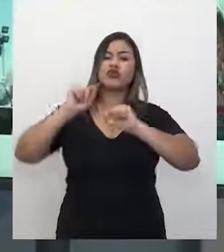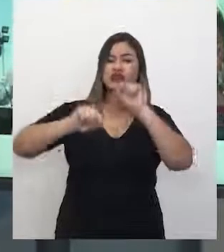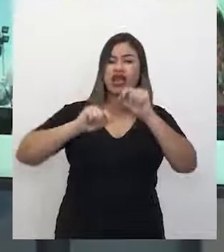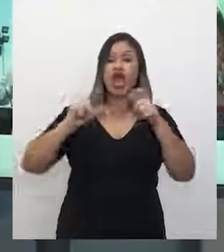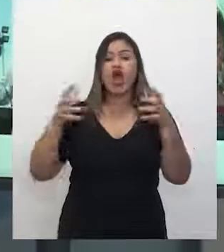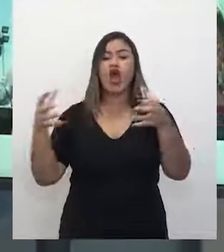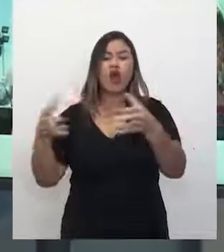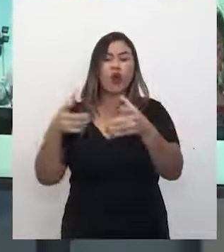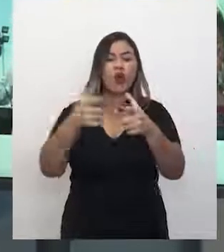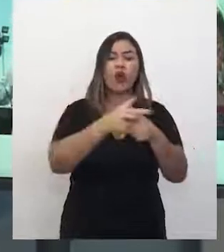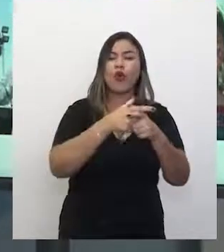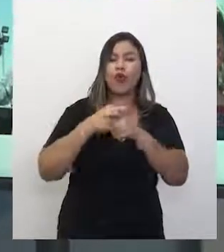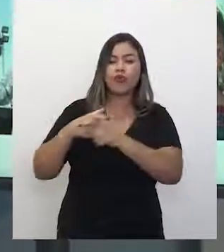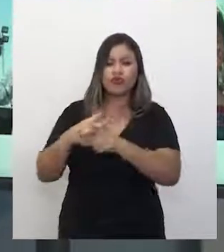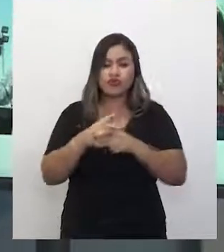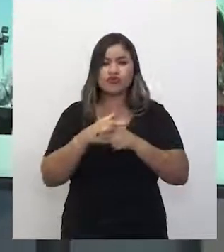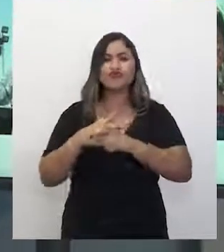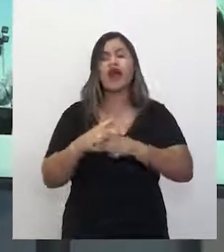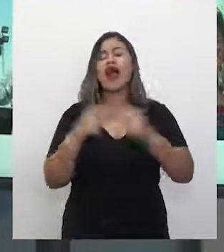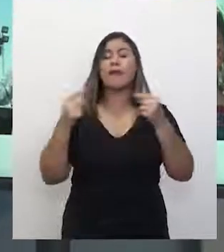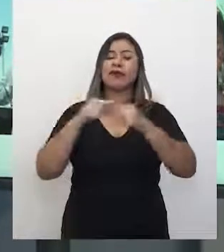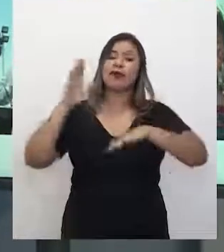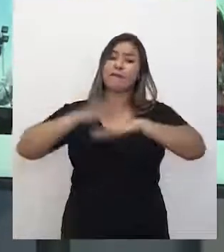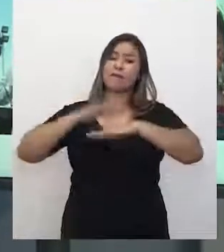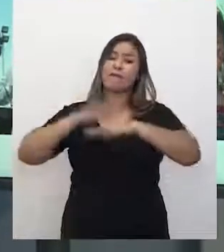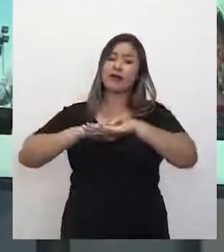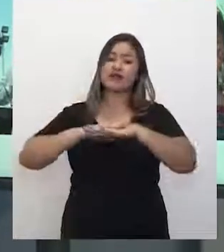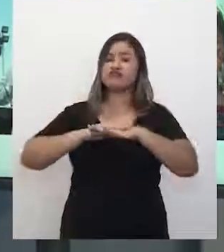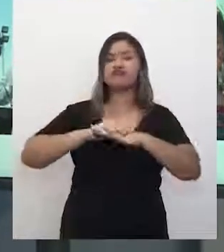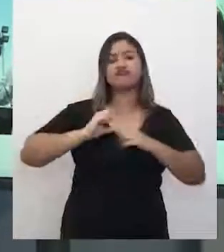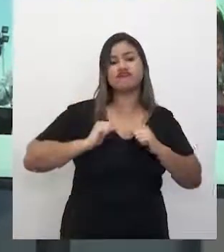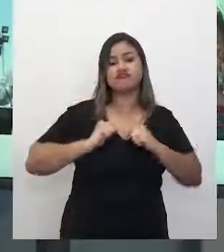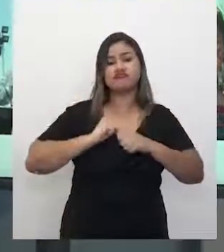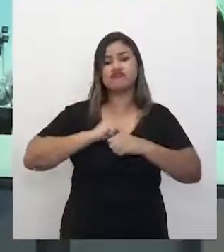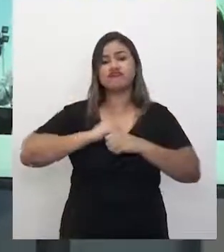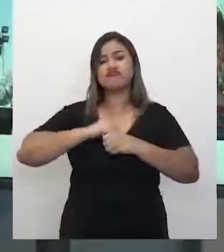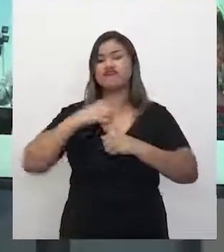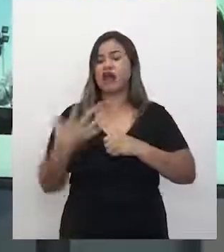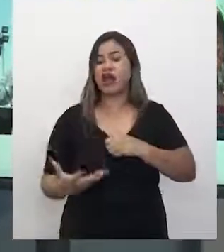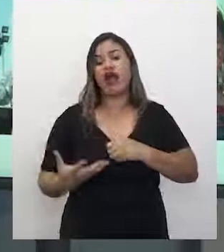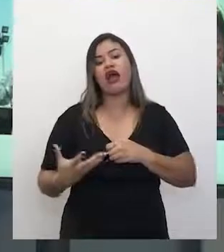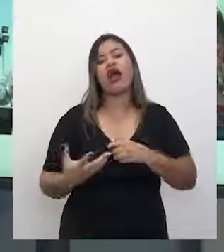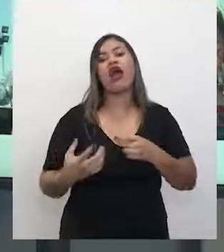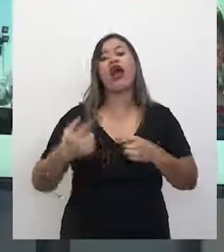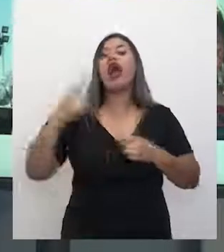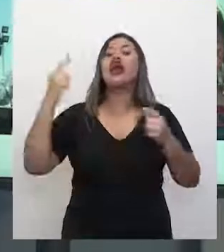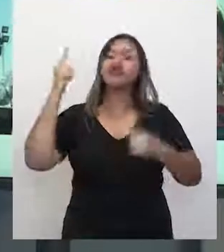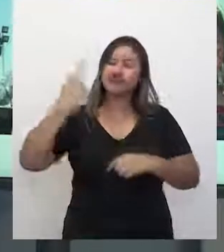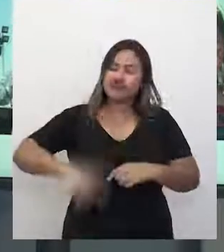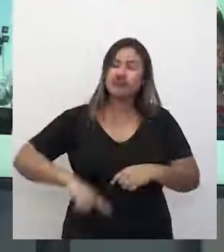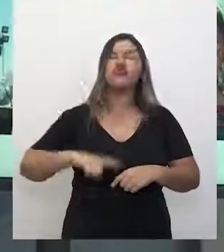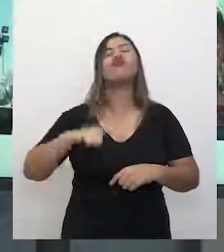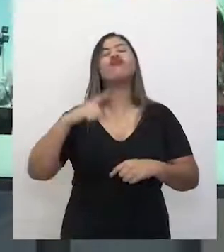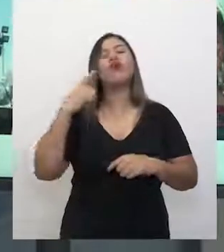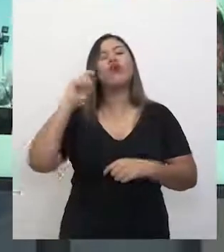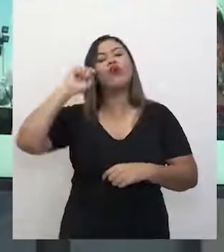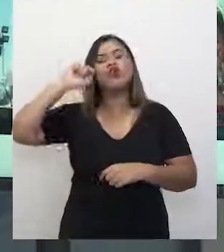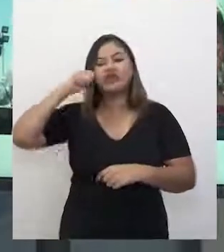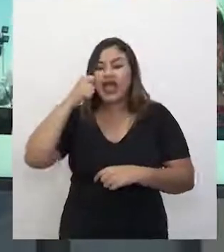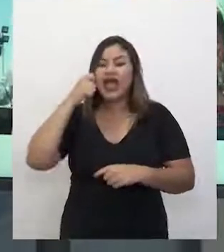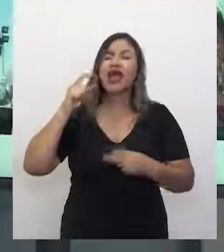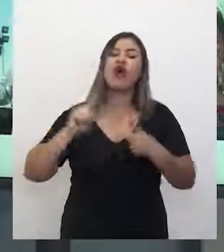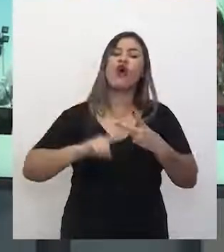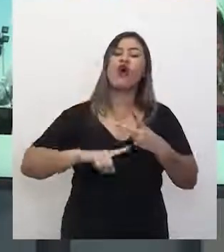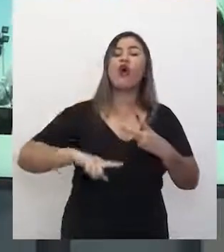suas ideologias na prática ativista, e aí nós podemos dar mais uma vez a questão do negro, a questão das mulheres, a questão